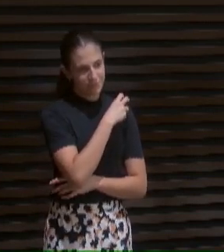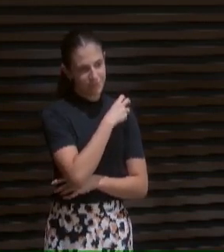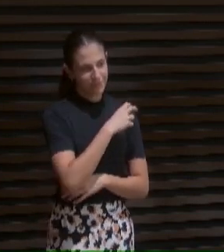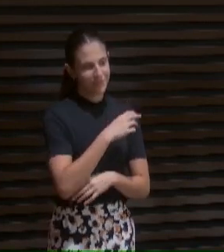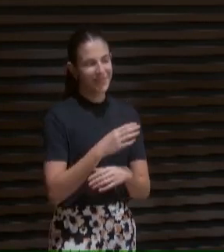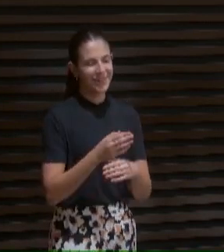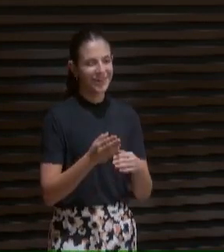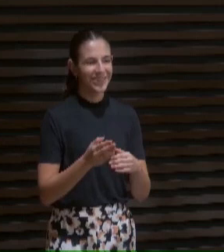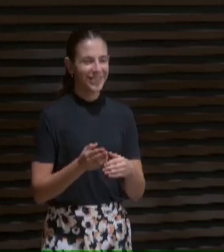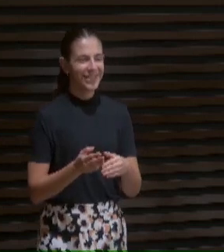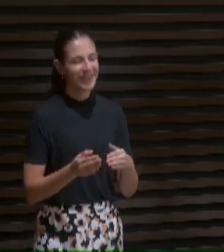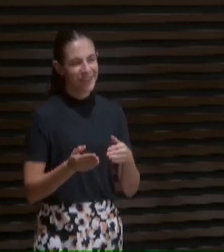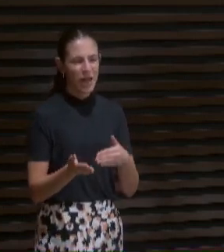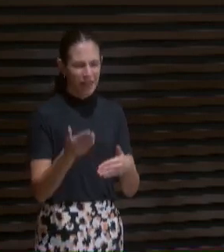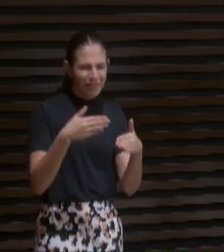entrando